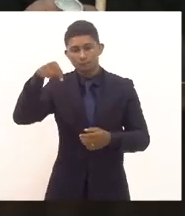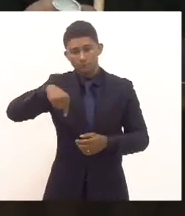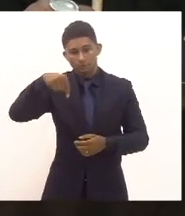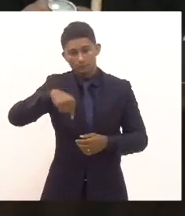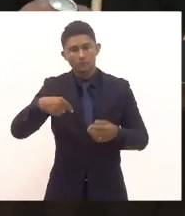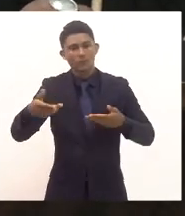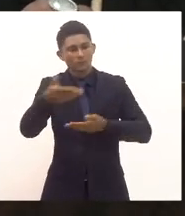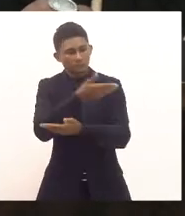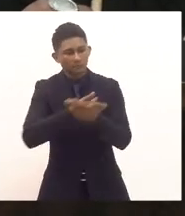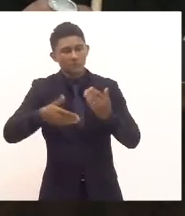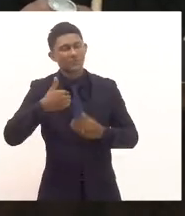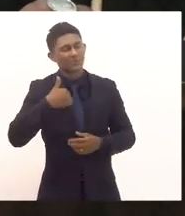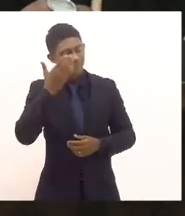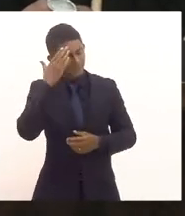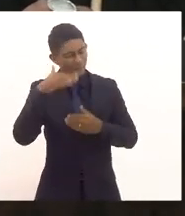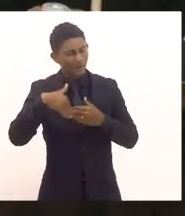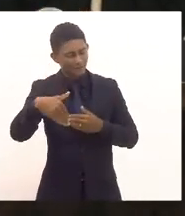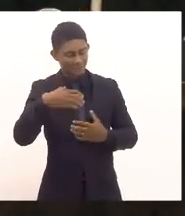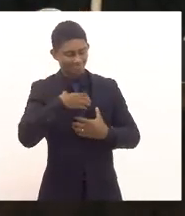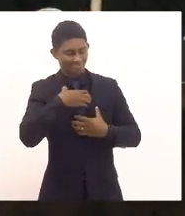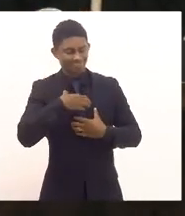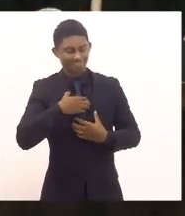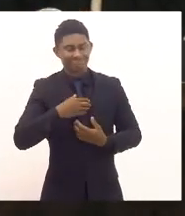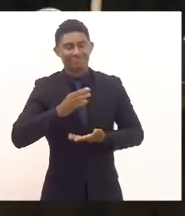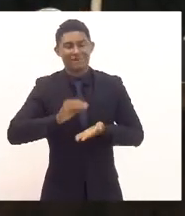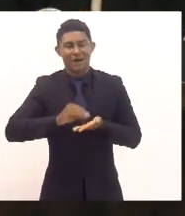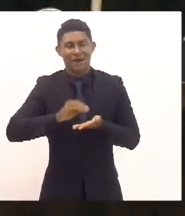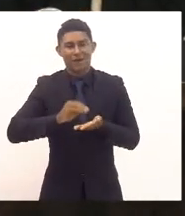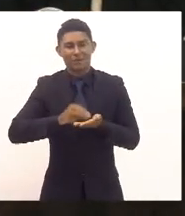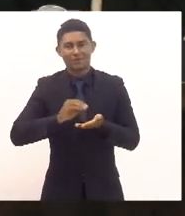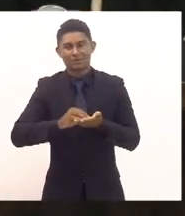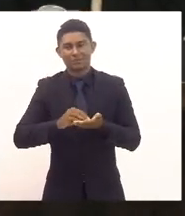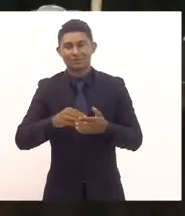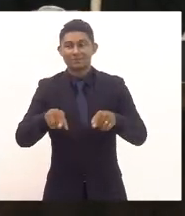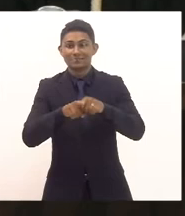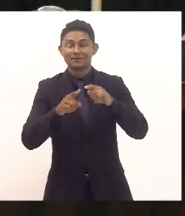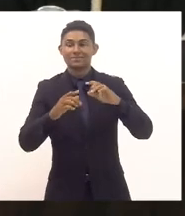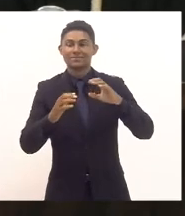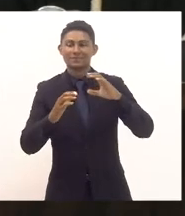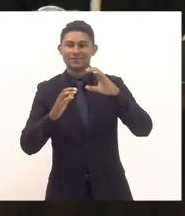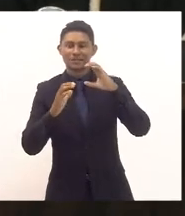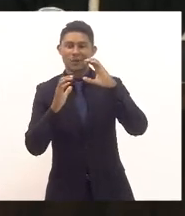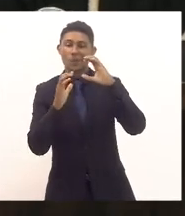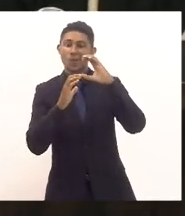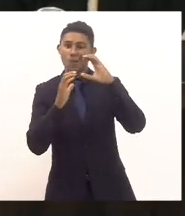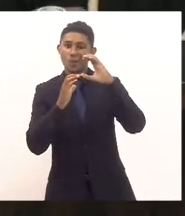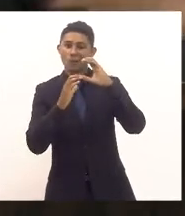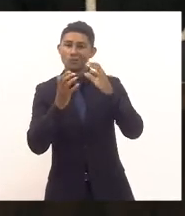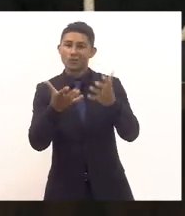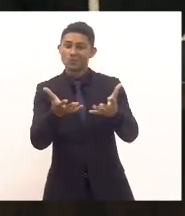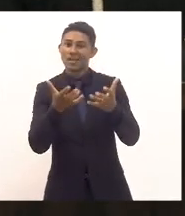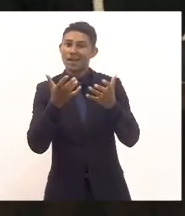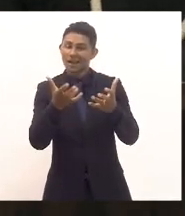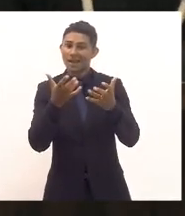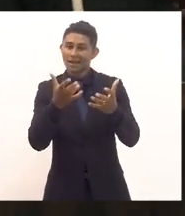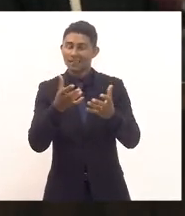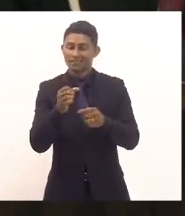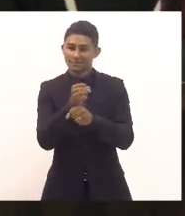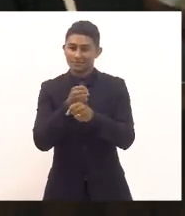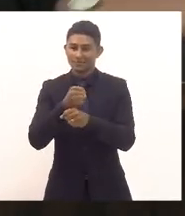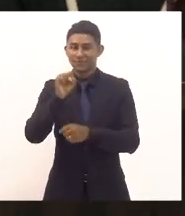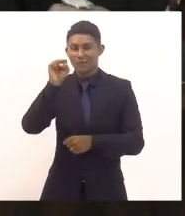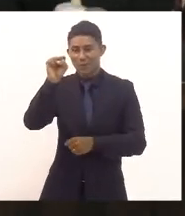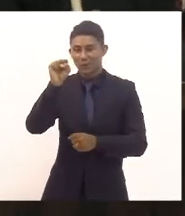vai fazer falta logicamente o concurso público nosso de 4 anos eu vou querer um concurso agora de 8